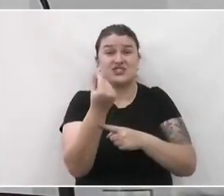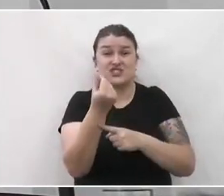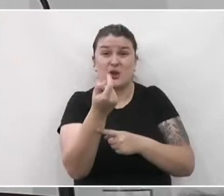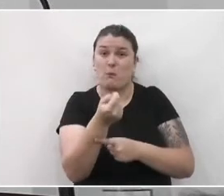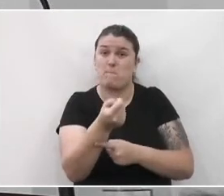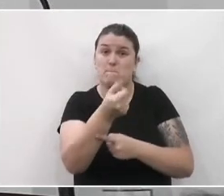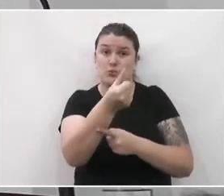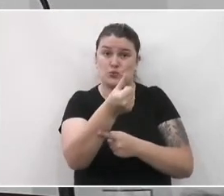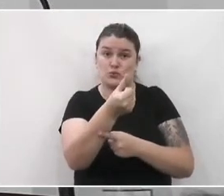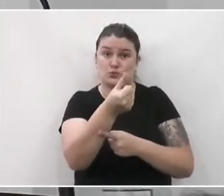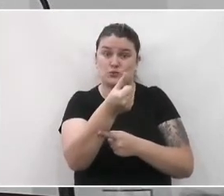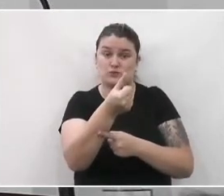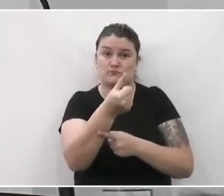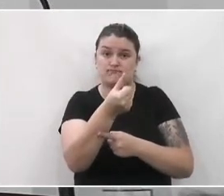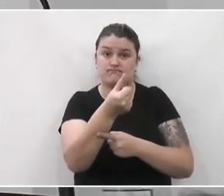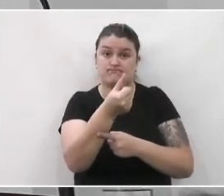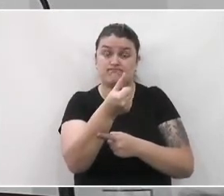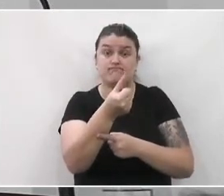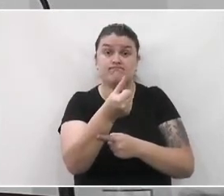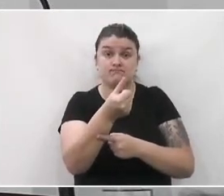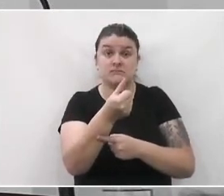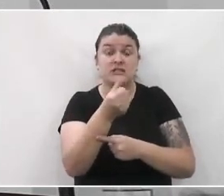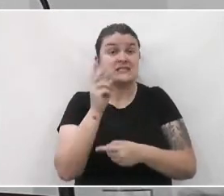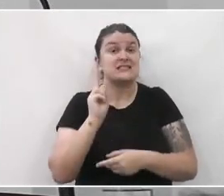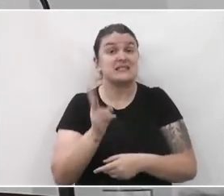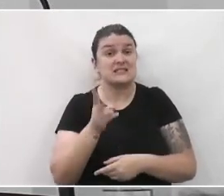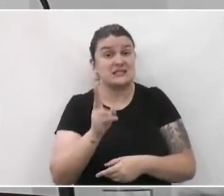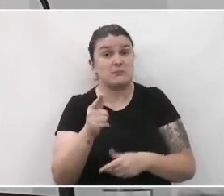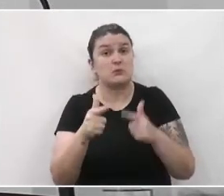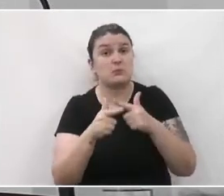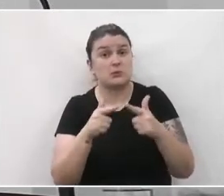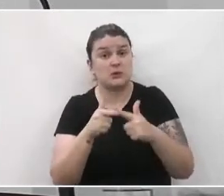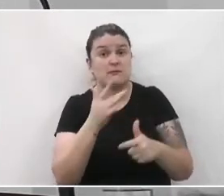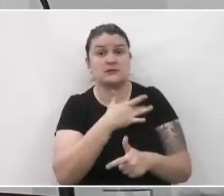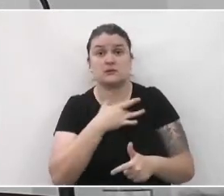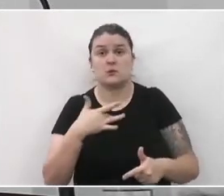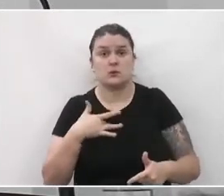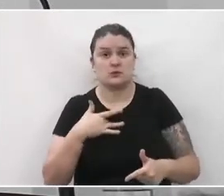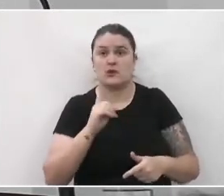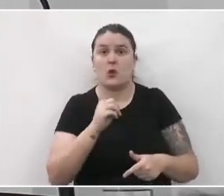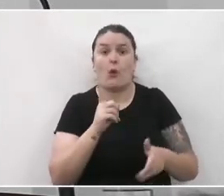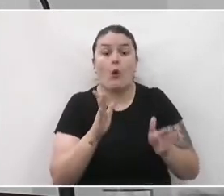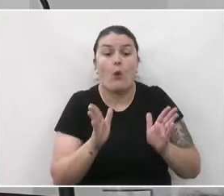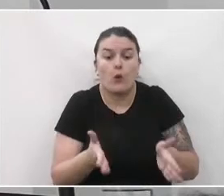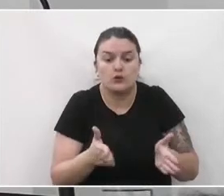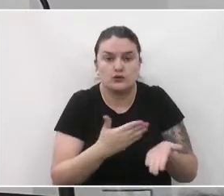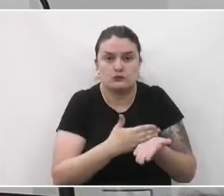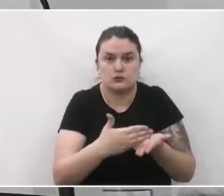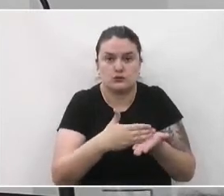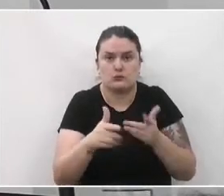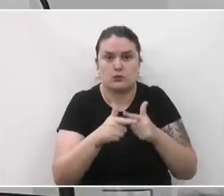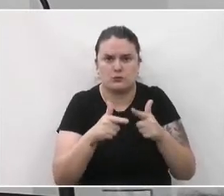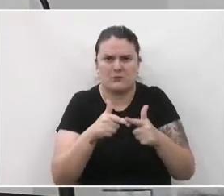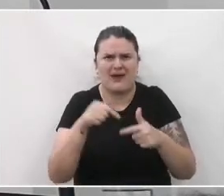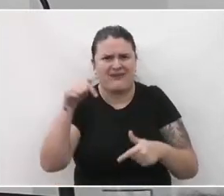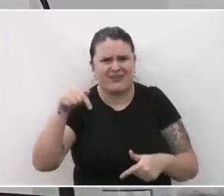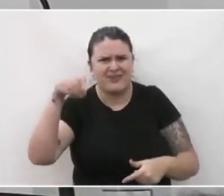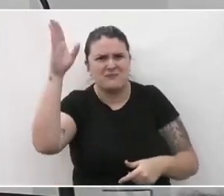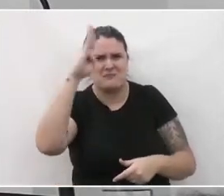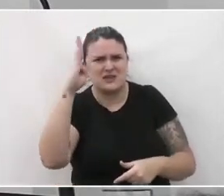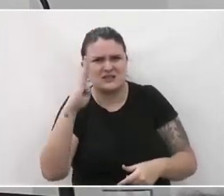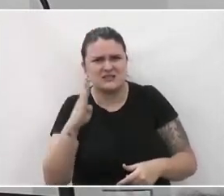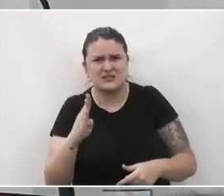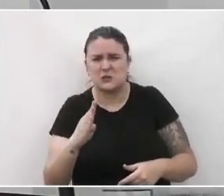escasso. Sempre nós tivemos problemas com saúde pública, não é de hoje. O Brasil vive